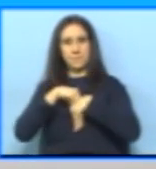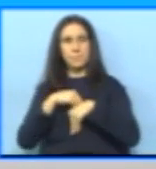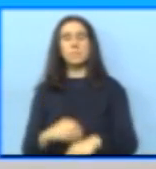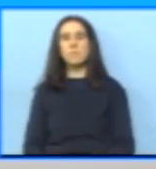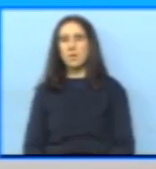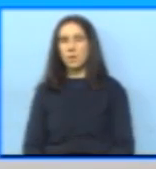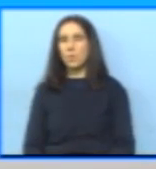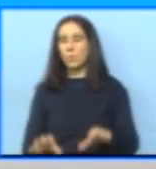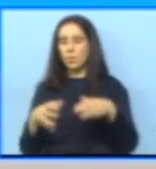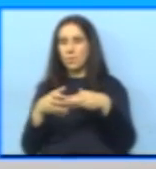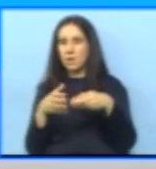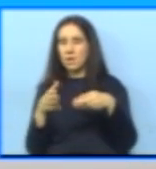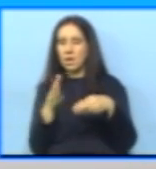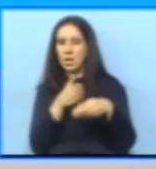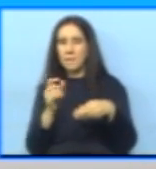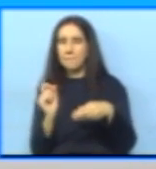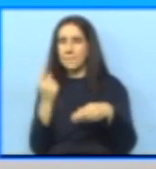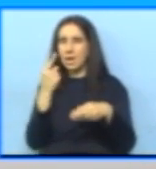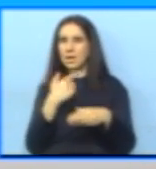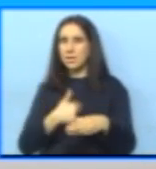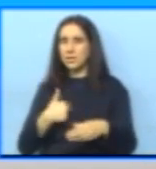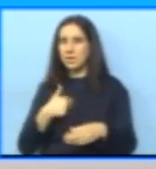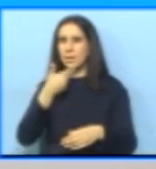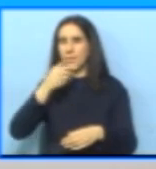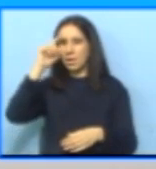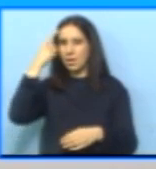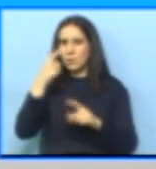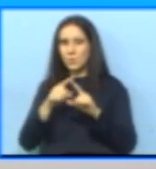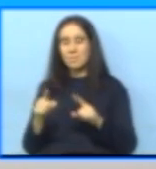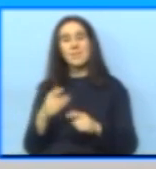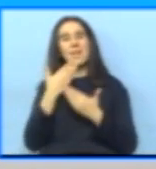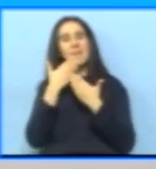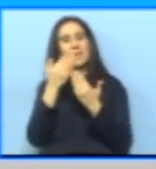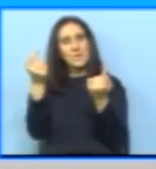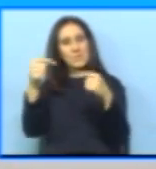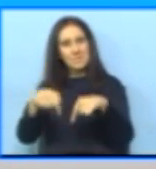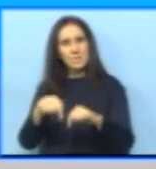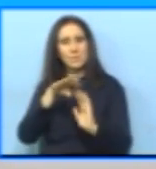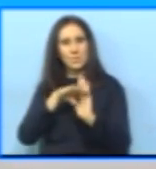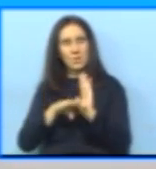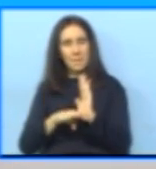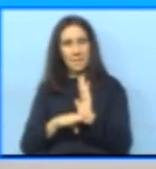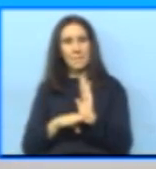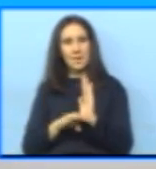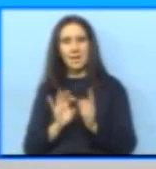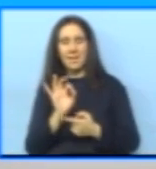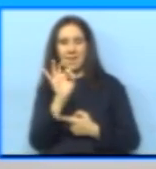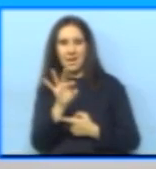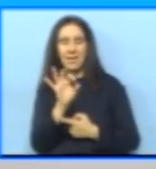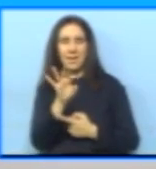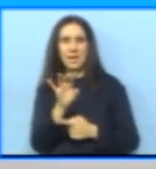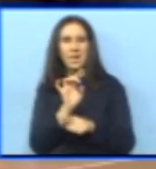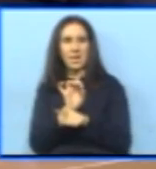facto, sim, de uma outra via também da própria sabedoria. Agradeço-vos terem estado aqui no programa a apresentar as pistas